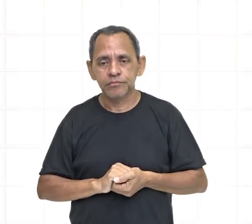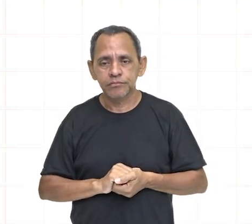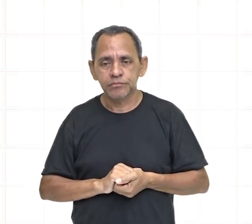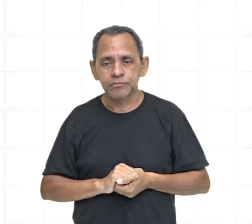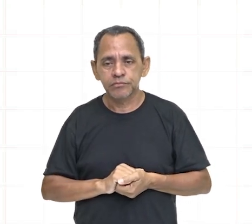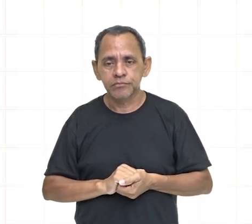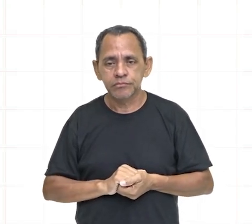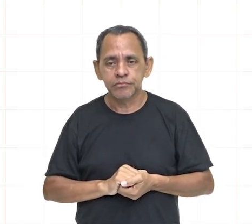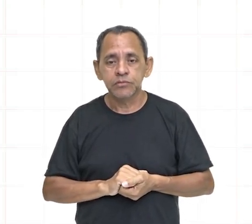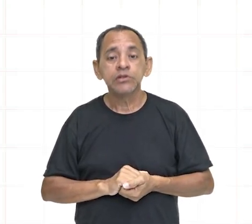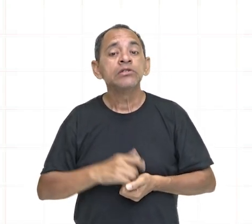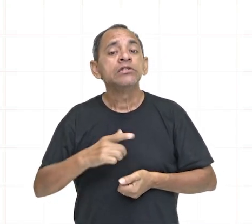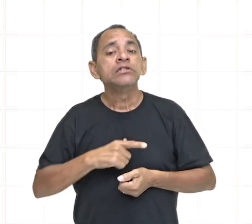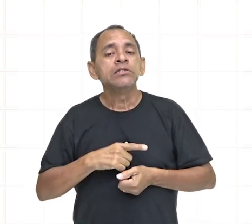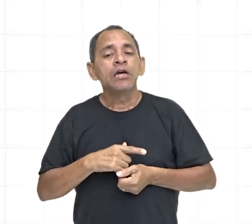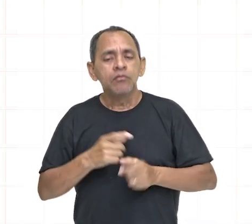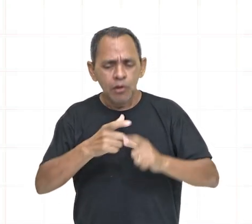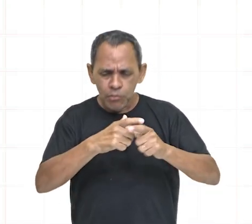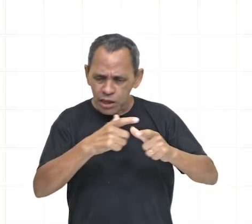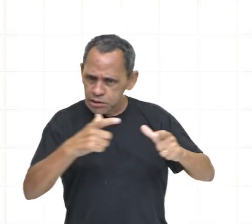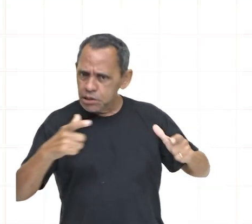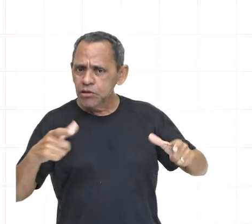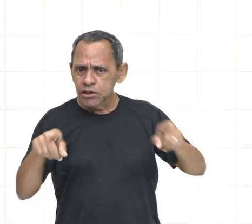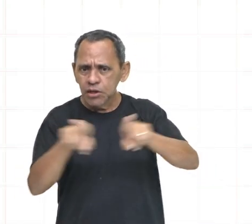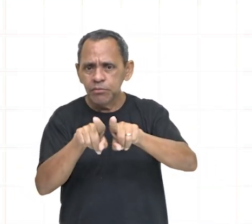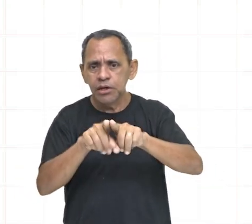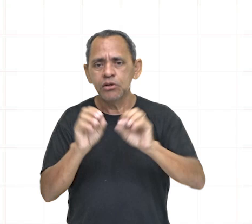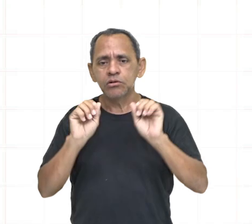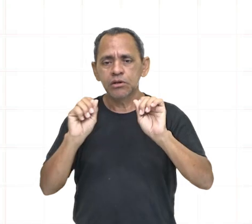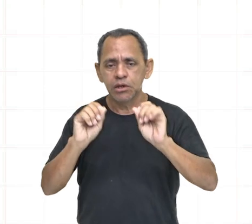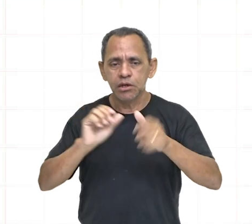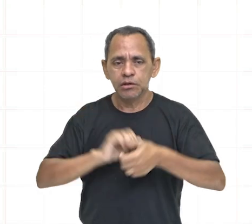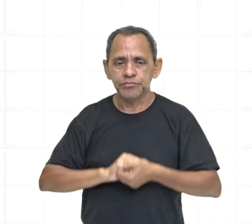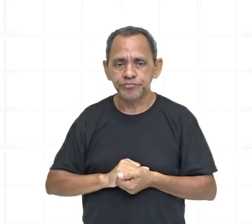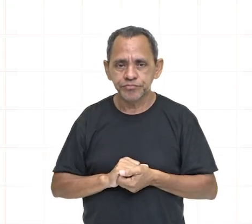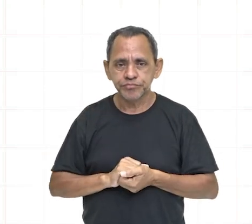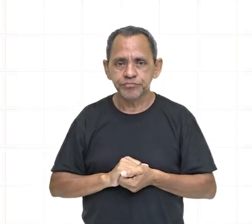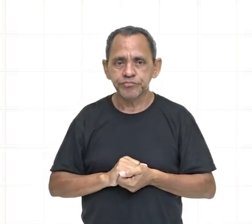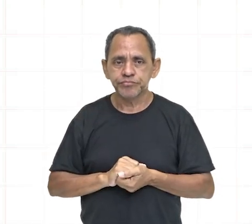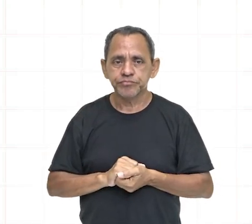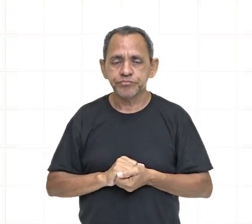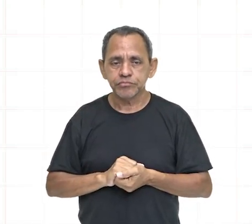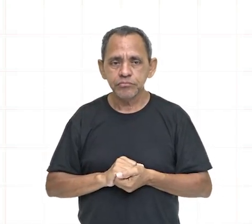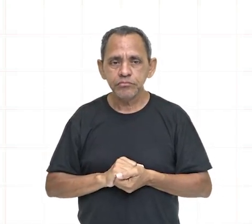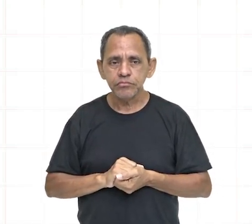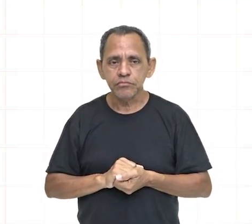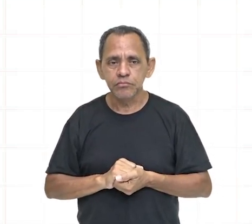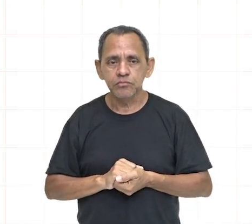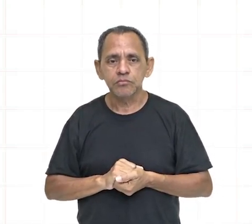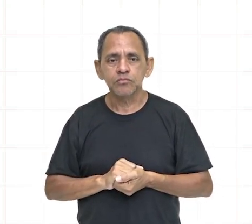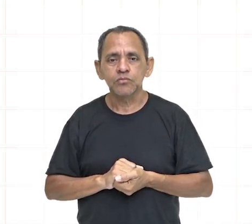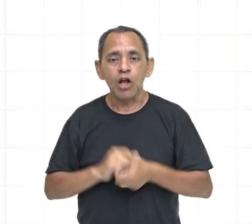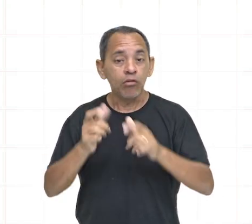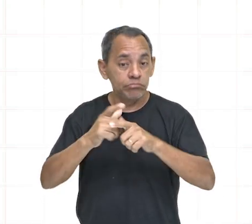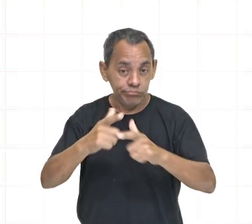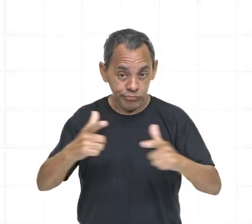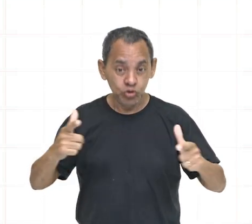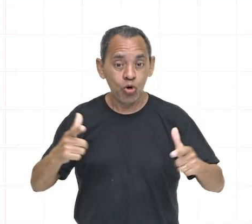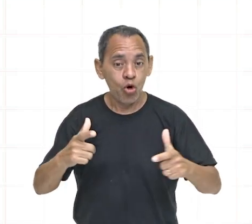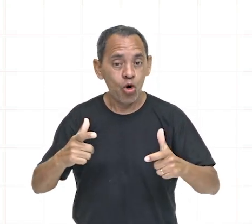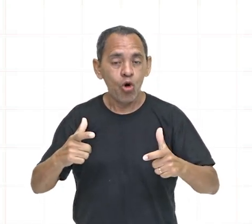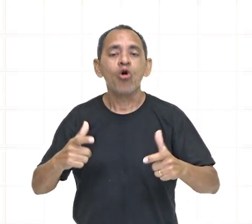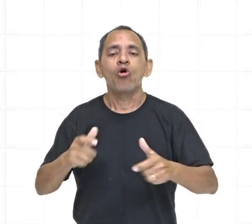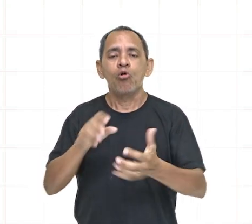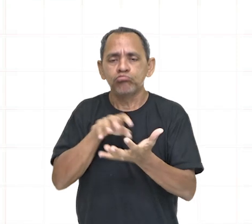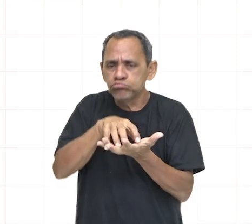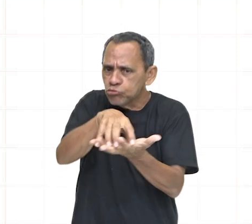também tivemos a ampliação de portos, não é isso? Uma vez que aumentou aí a necessidade do